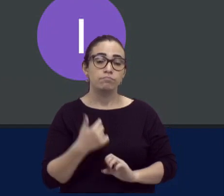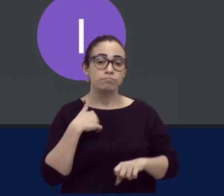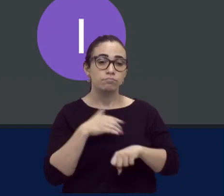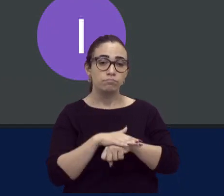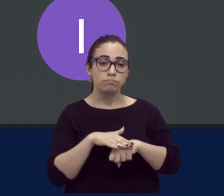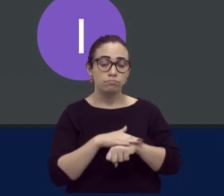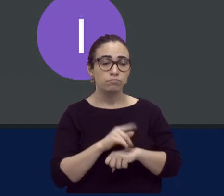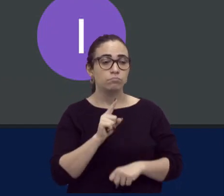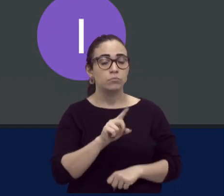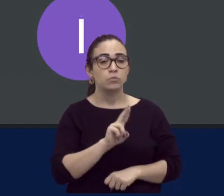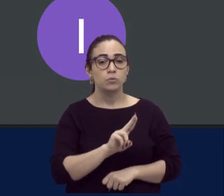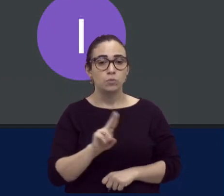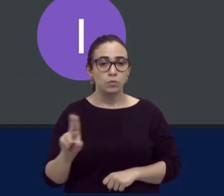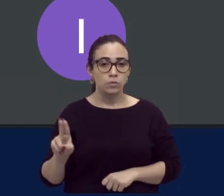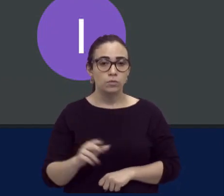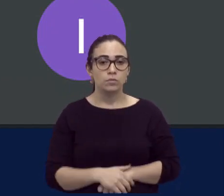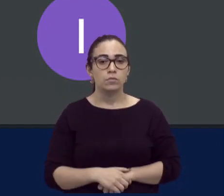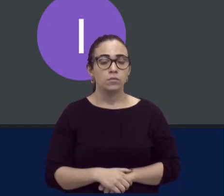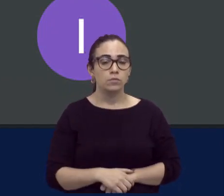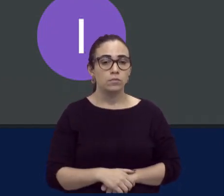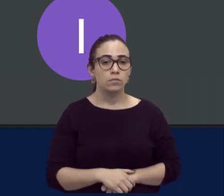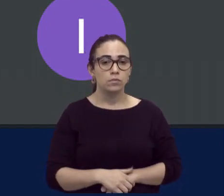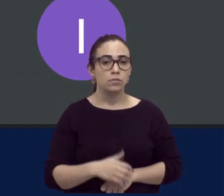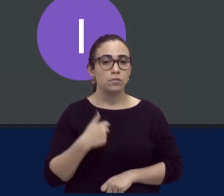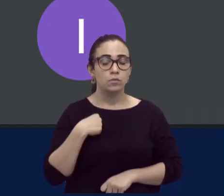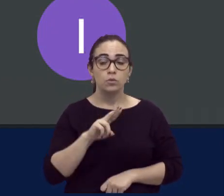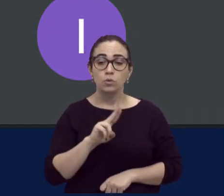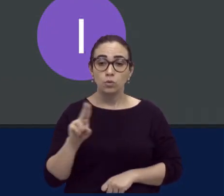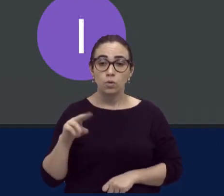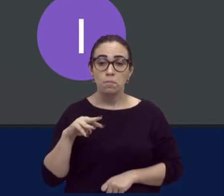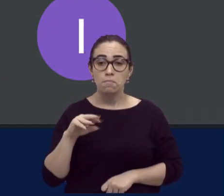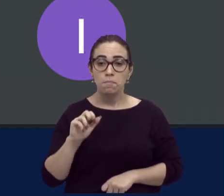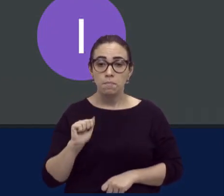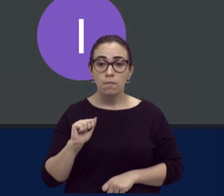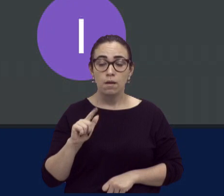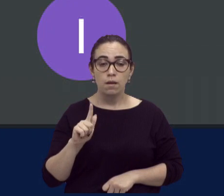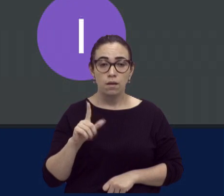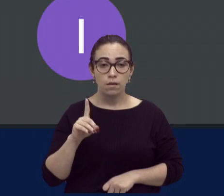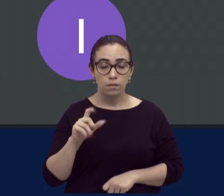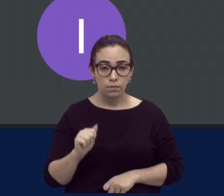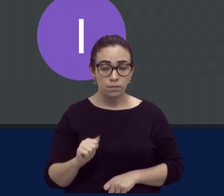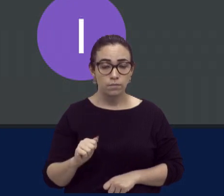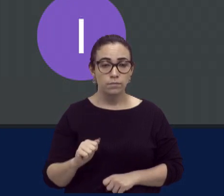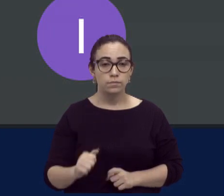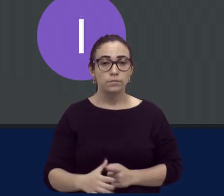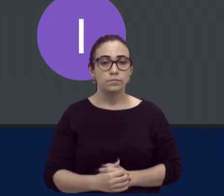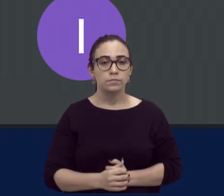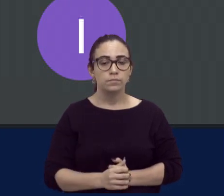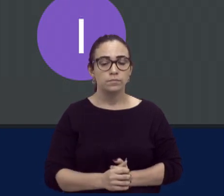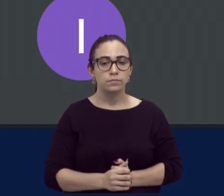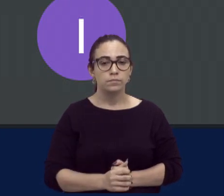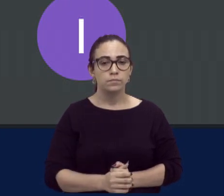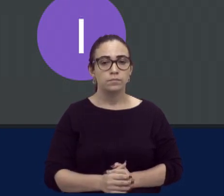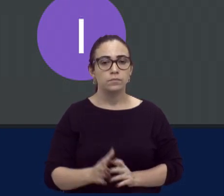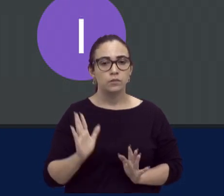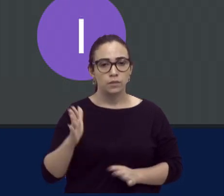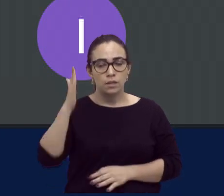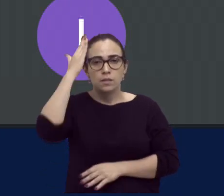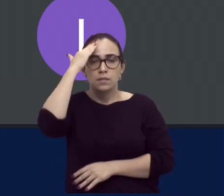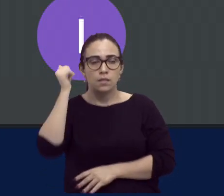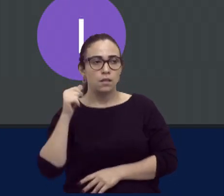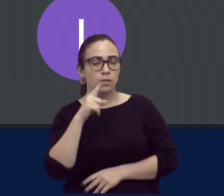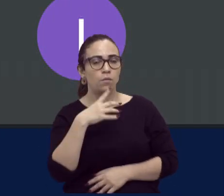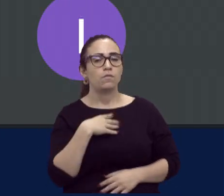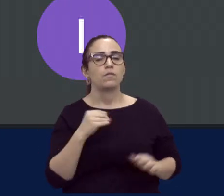é o seu nome? Aí ela disse, olha, eu me chamo Magda, né? Eu já sei que você tem um filho autista,